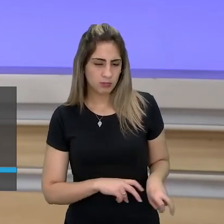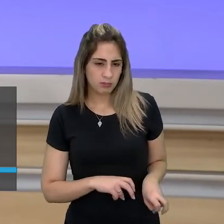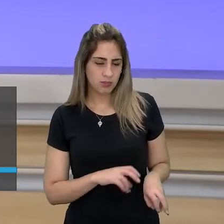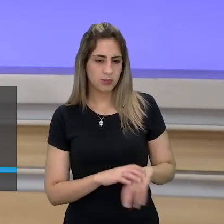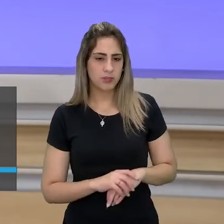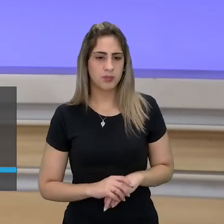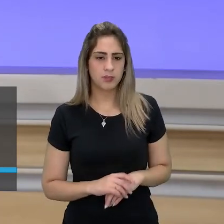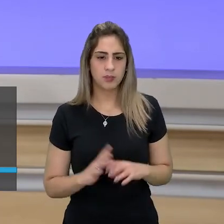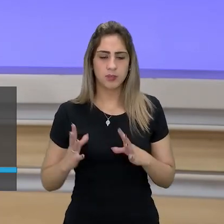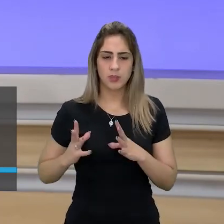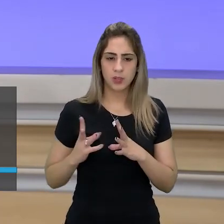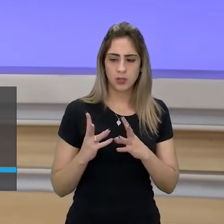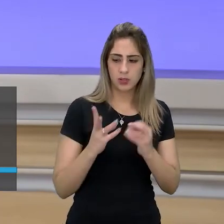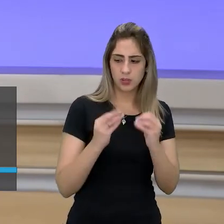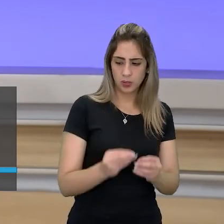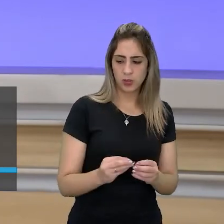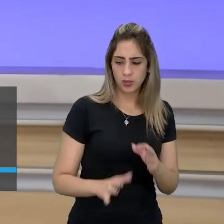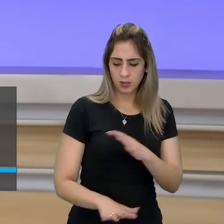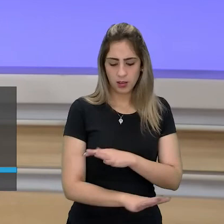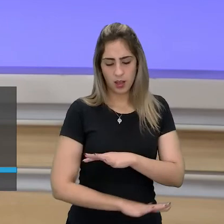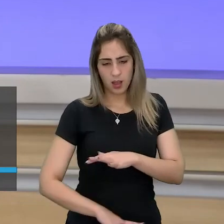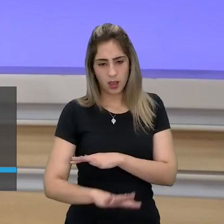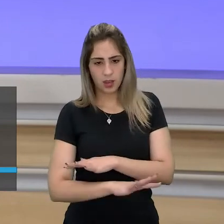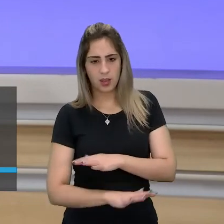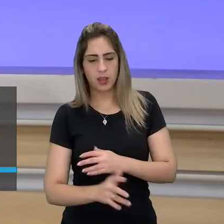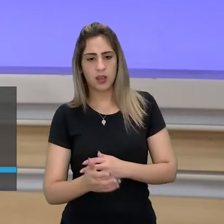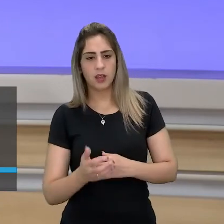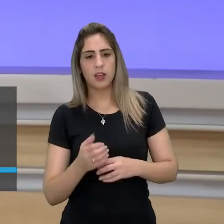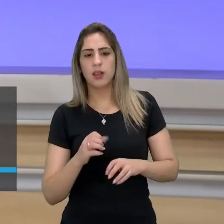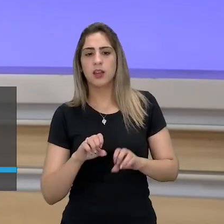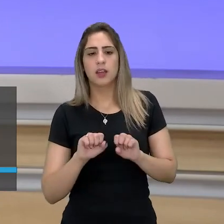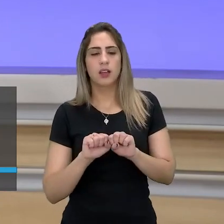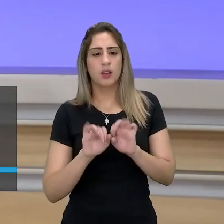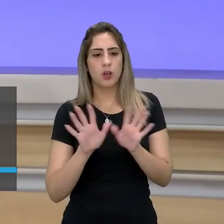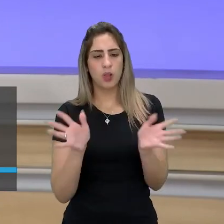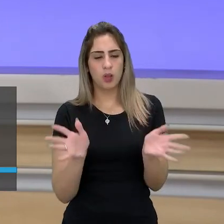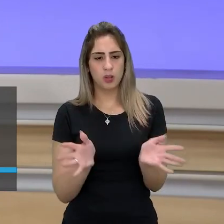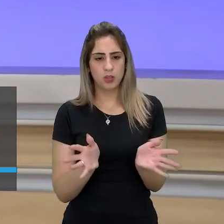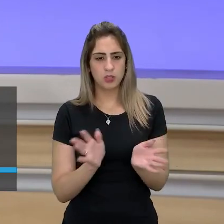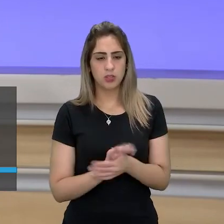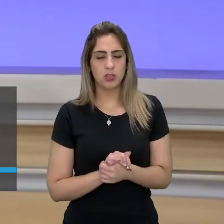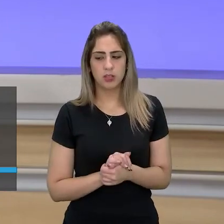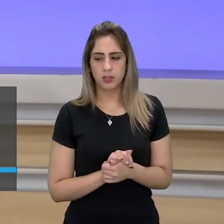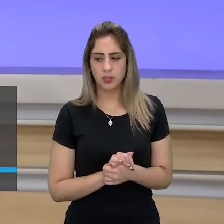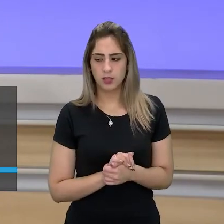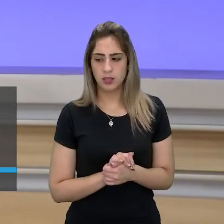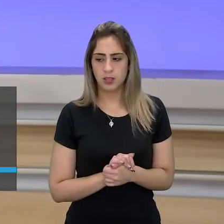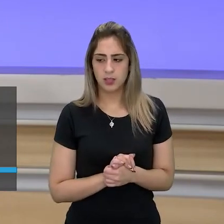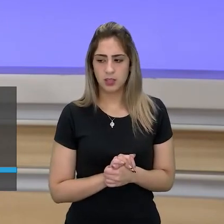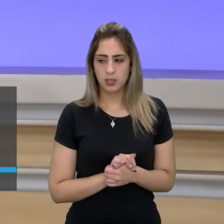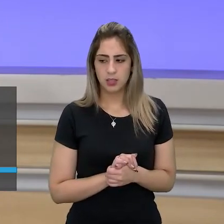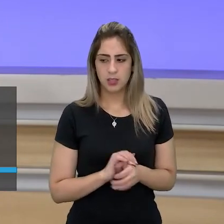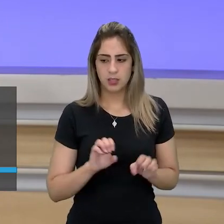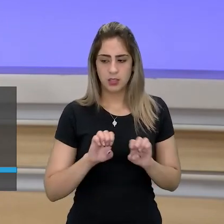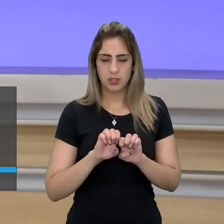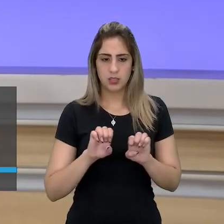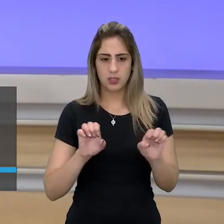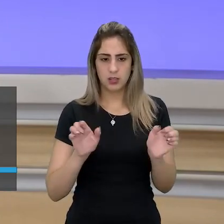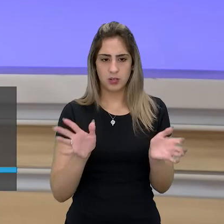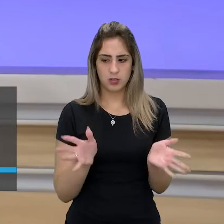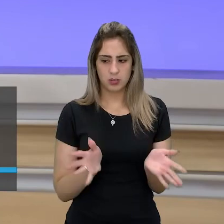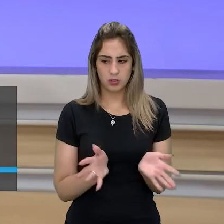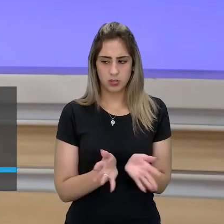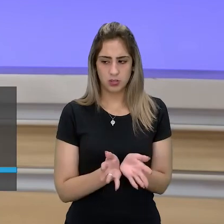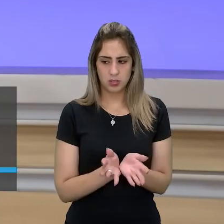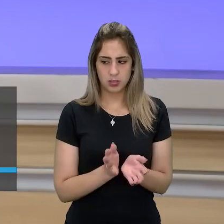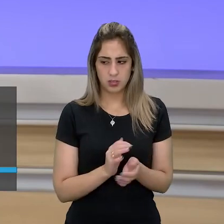que toda a parte ecológica, né, utiliza quando a gente está falando aí de ambientes degradados ou quando a